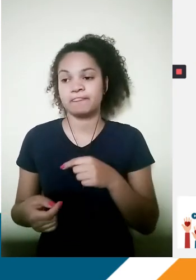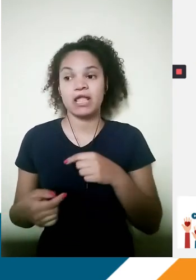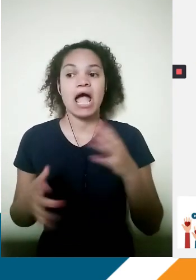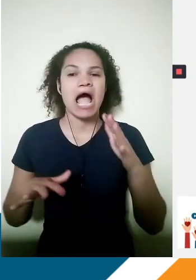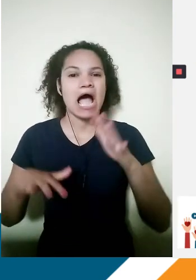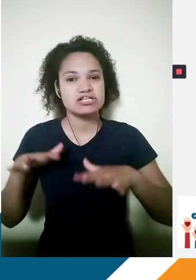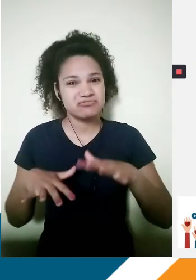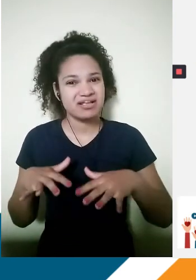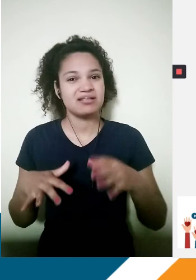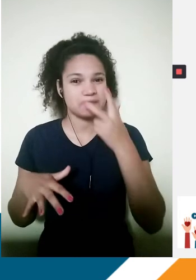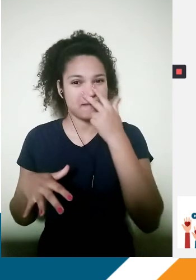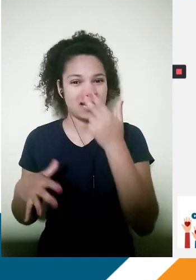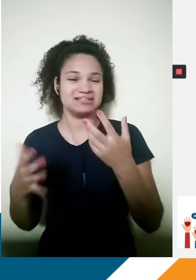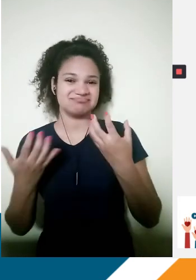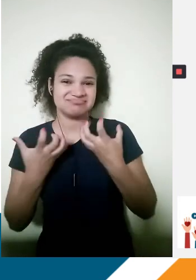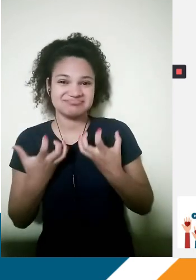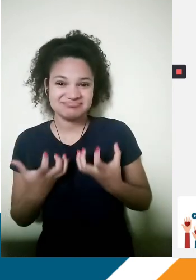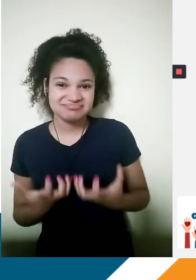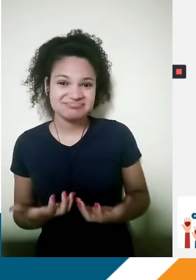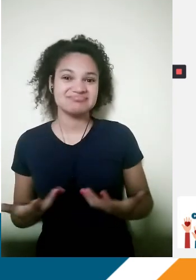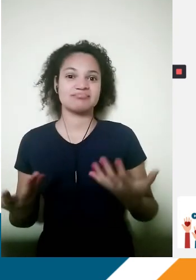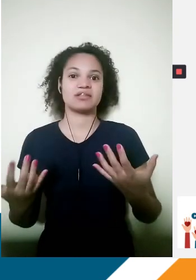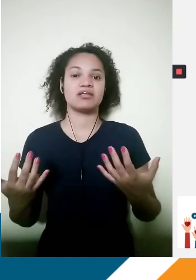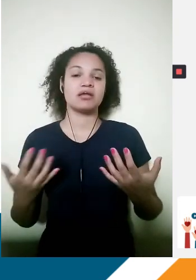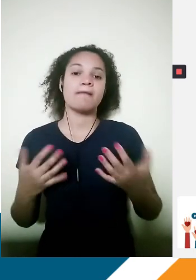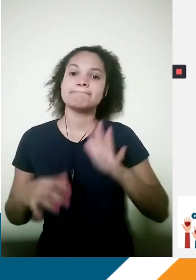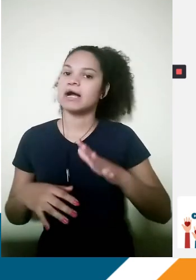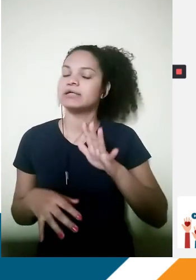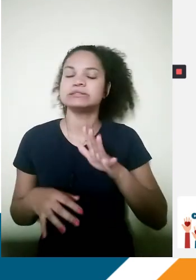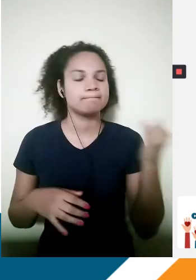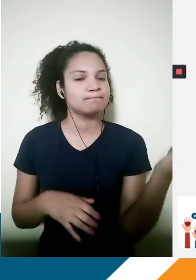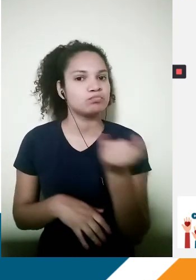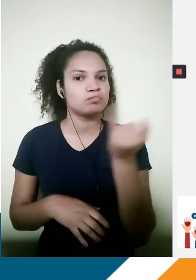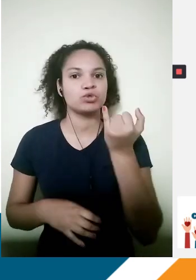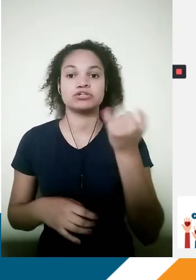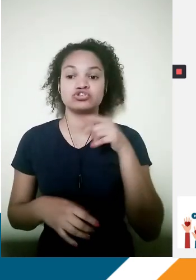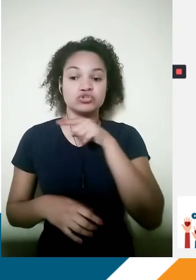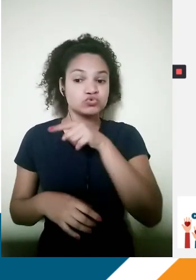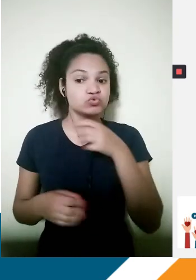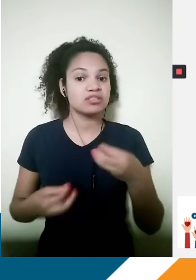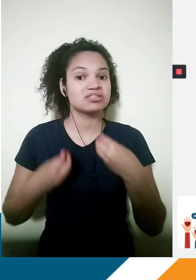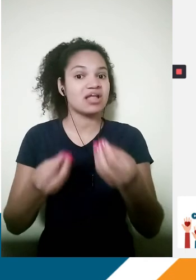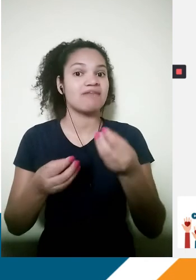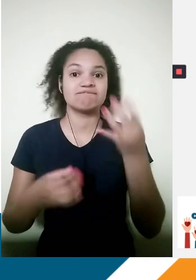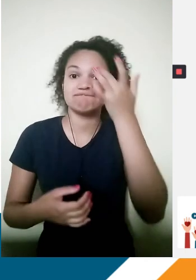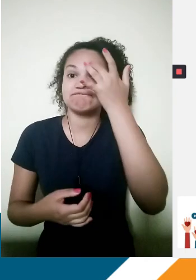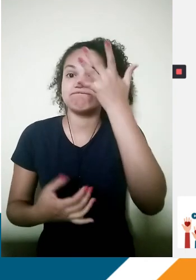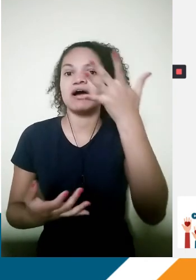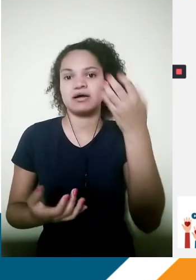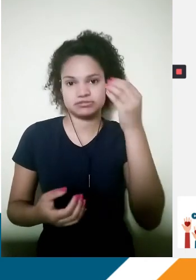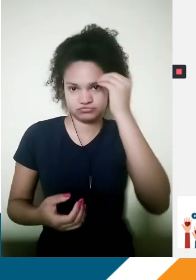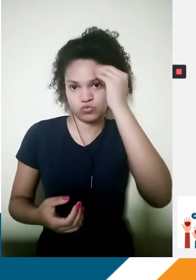cansativo, mas é fundamental, porque isso facilita o entendimento de vocês. Vocês se